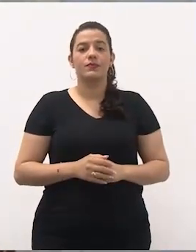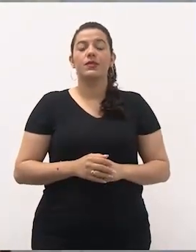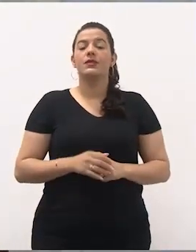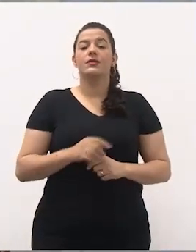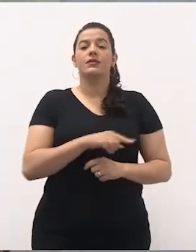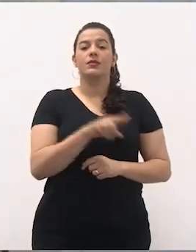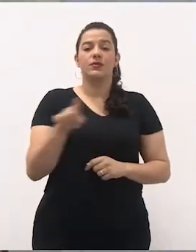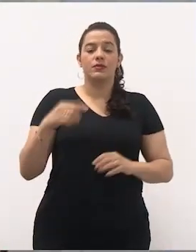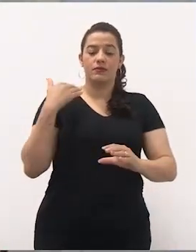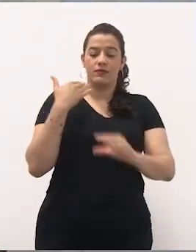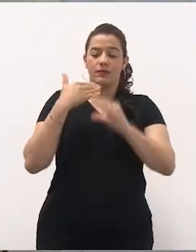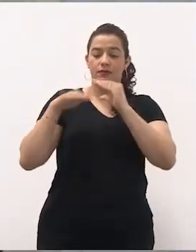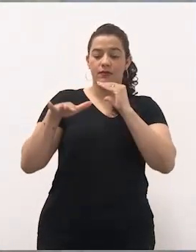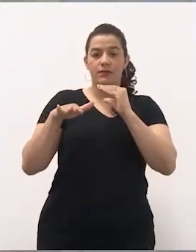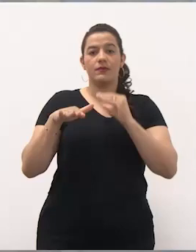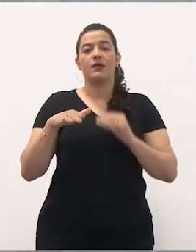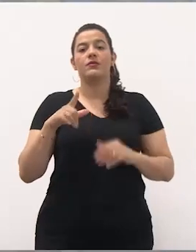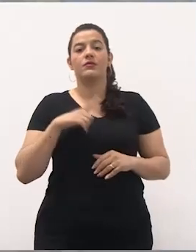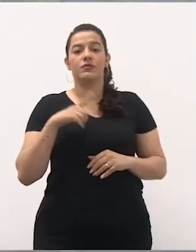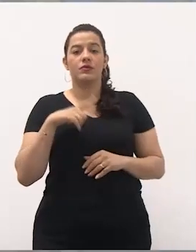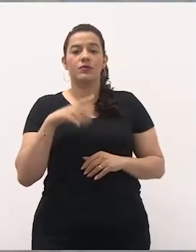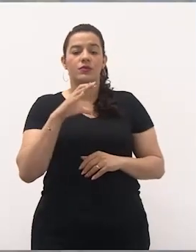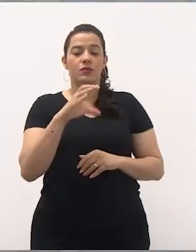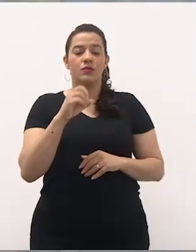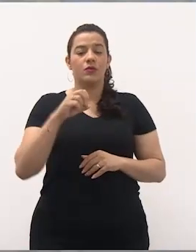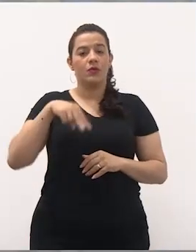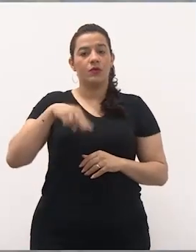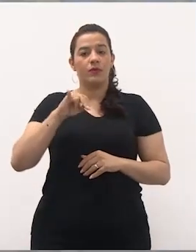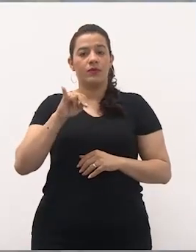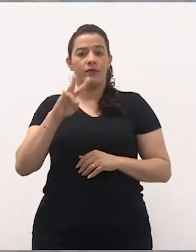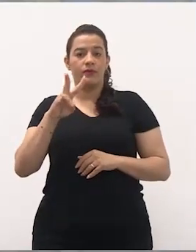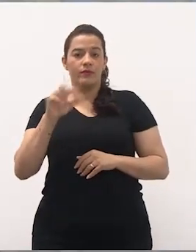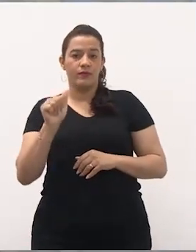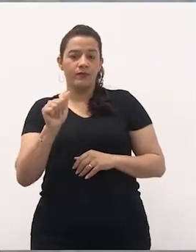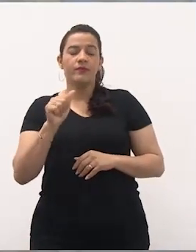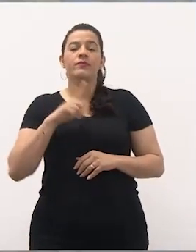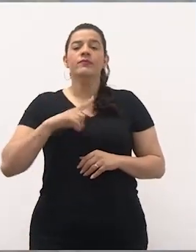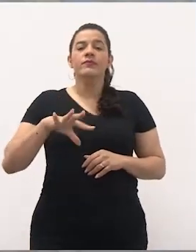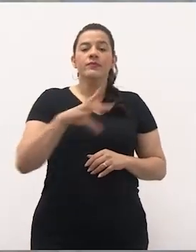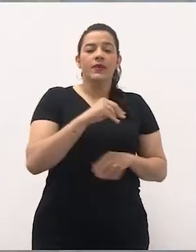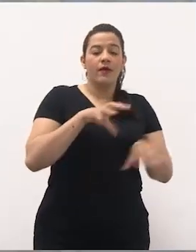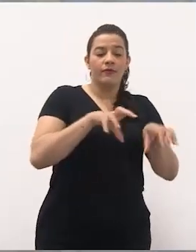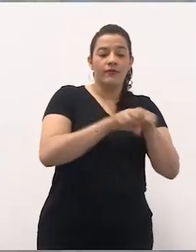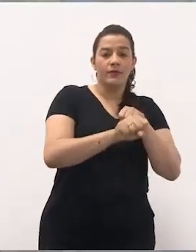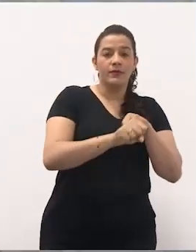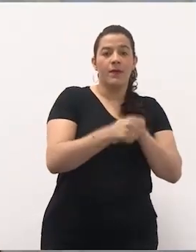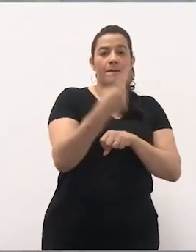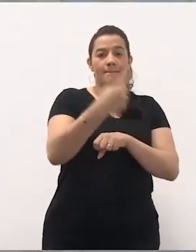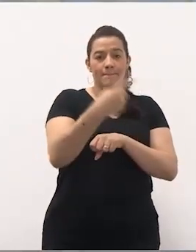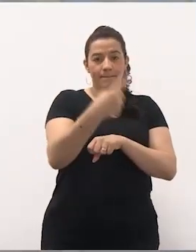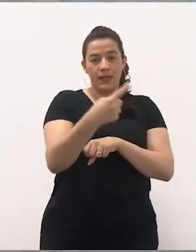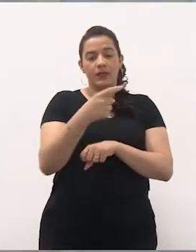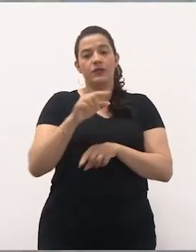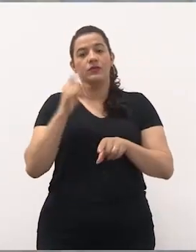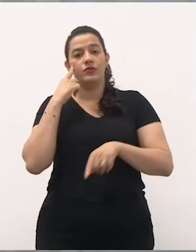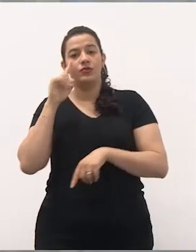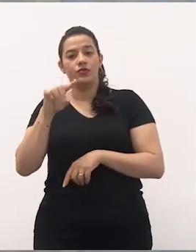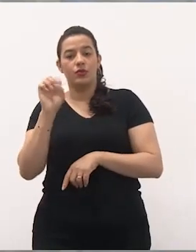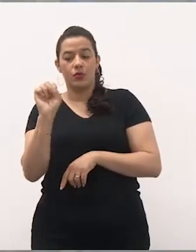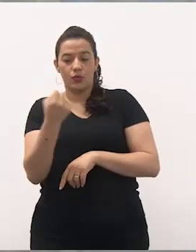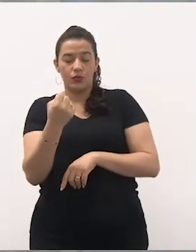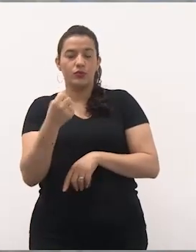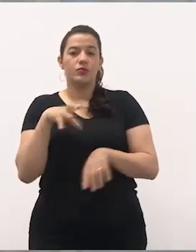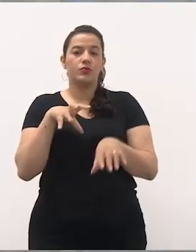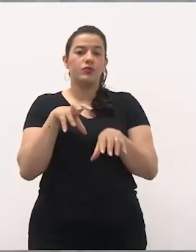ser enviado por Conviva, e a ideia é que na formação do dia 1º e do dia 8 de outubro, 4 escolas